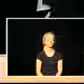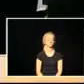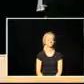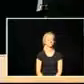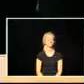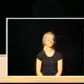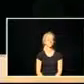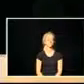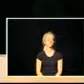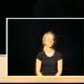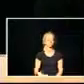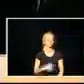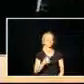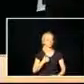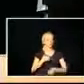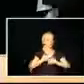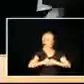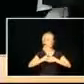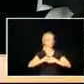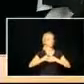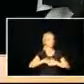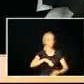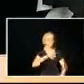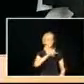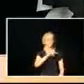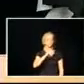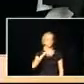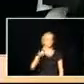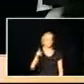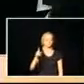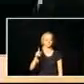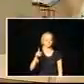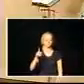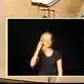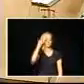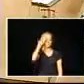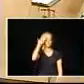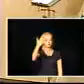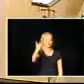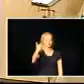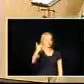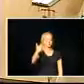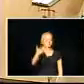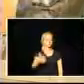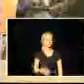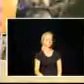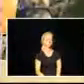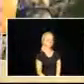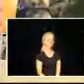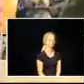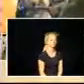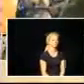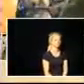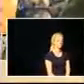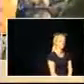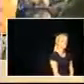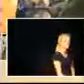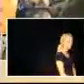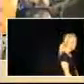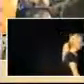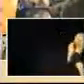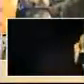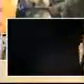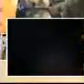Então, agradeço, senhor presidente, são essas nossas considerações. Muito obrigado. Obrigado, vereador Douglas Carboni. Passo a palavra agora ao